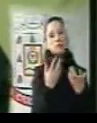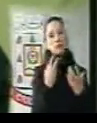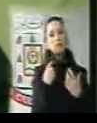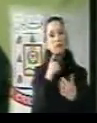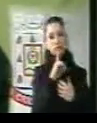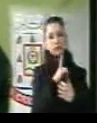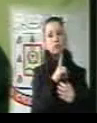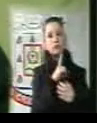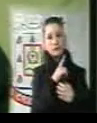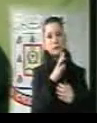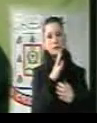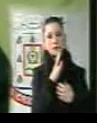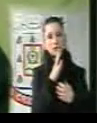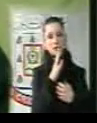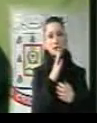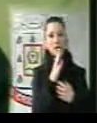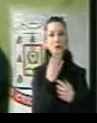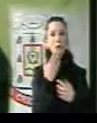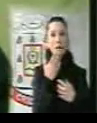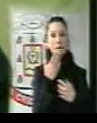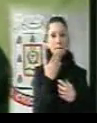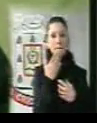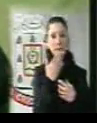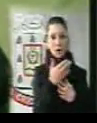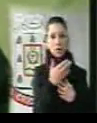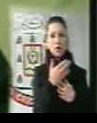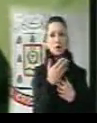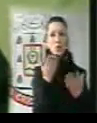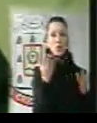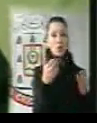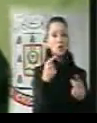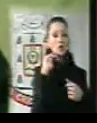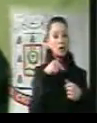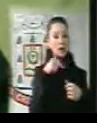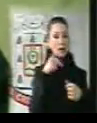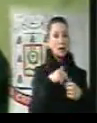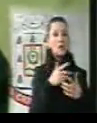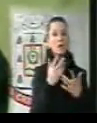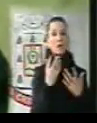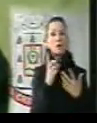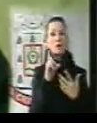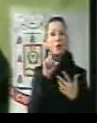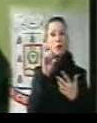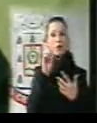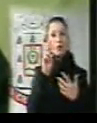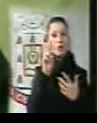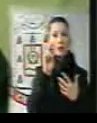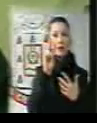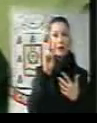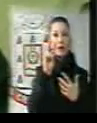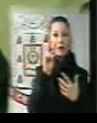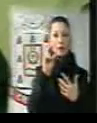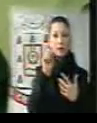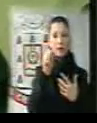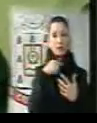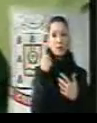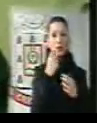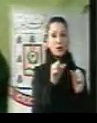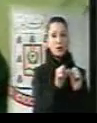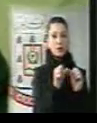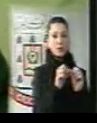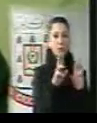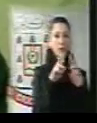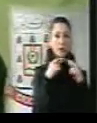conhecimento dessa solicitação da comunidade da Colmeia hoje aqui, quando o Lorival Pizzolo me levou conhecimento que nós fizemos uma reunião